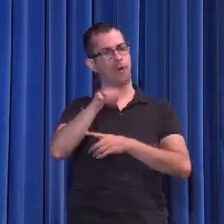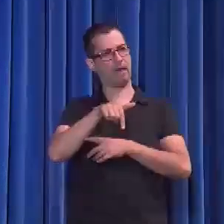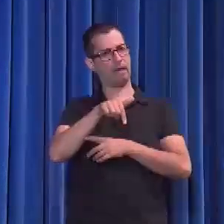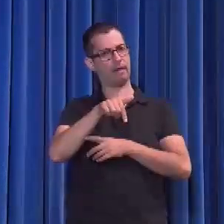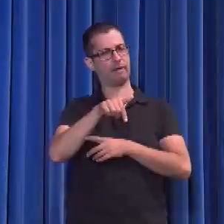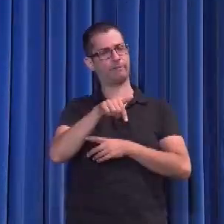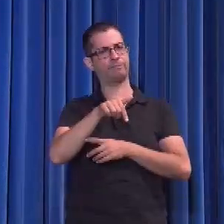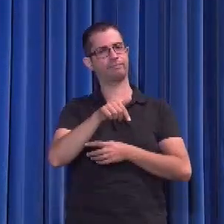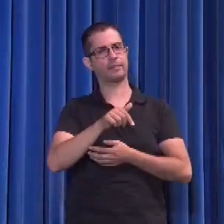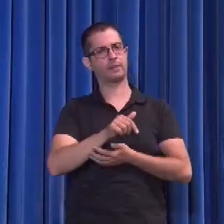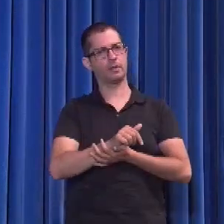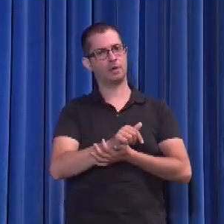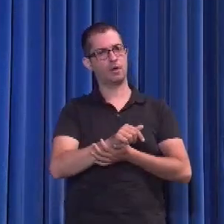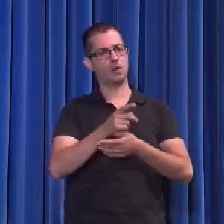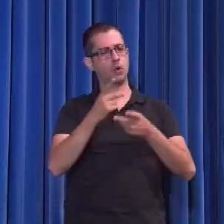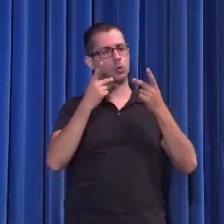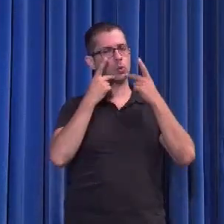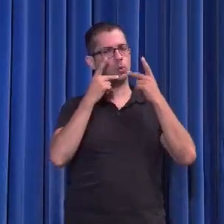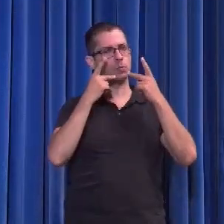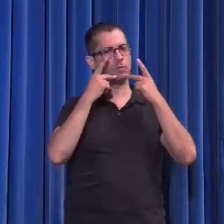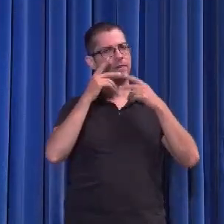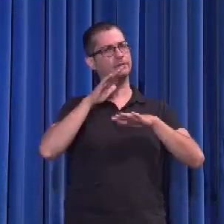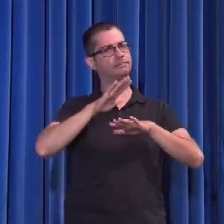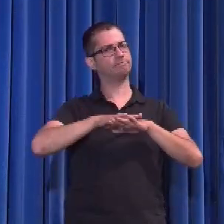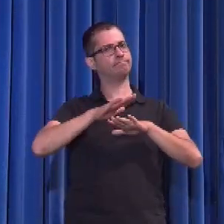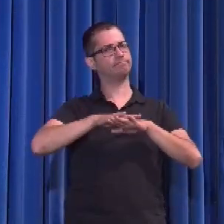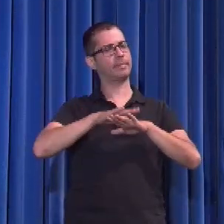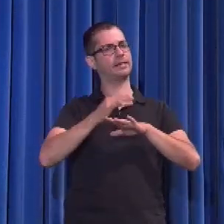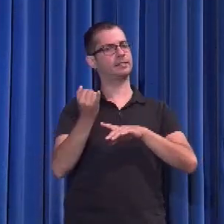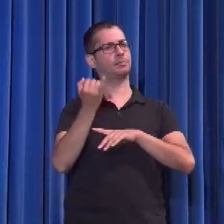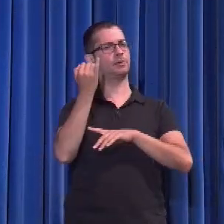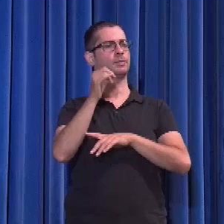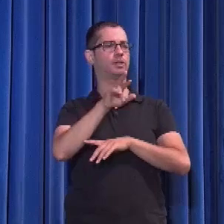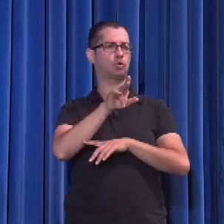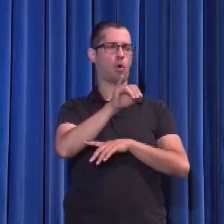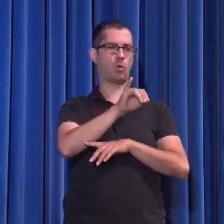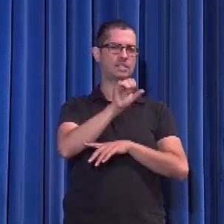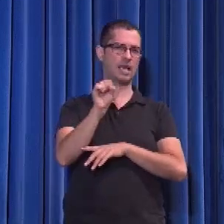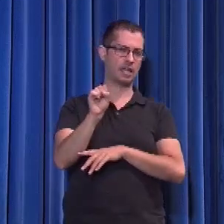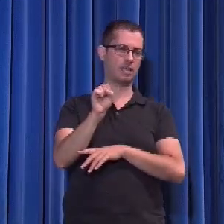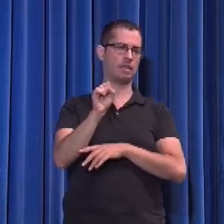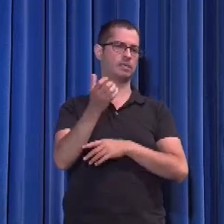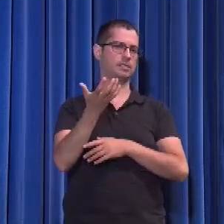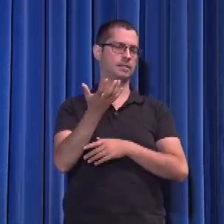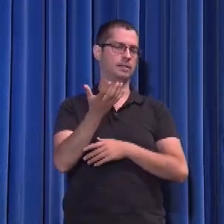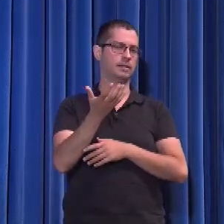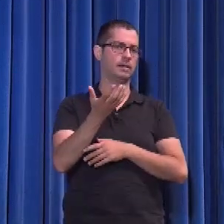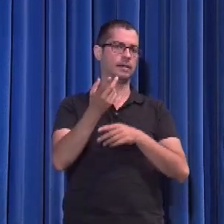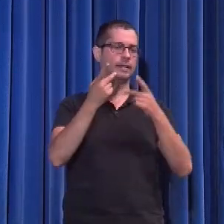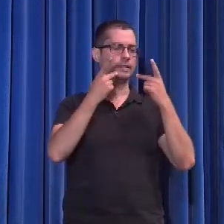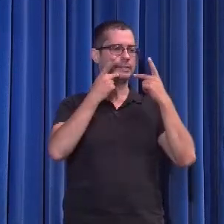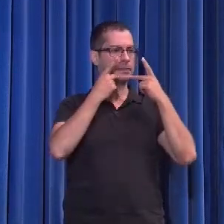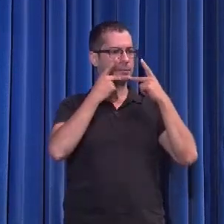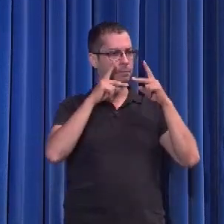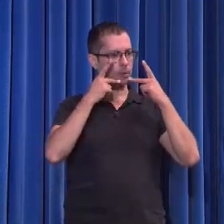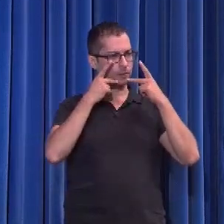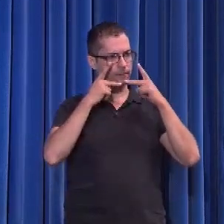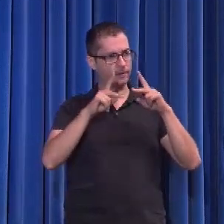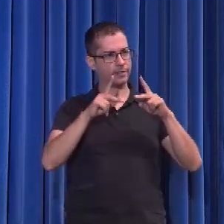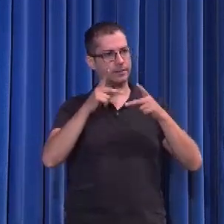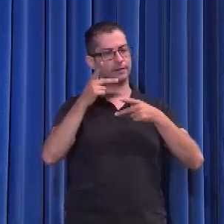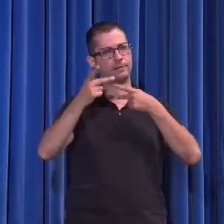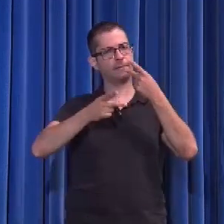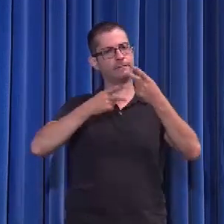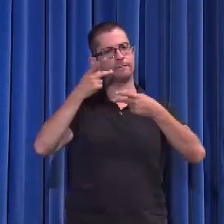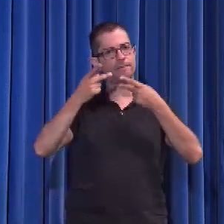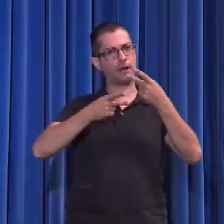um dos profetas maiores, assim como Isaías, assim como Ezequiel. E esse profeta, ele falou